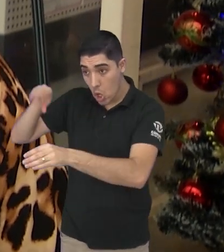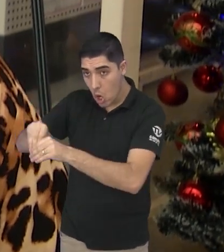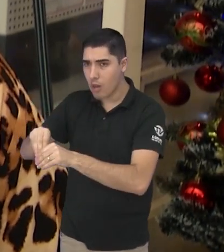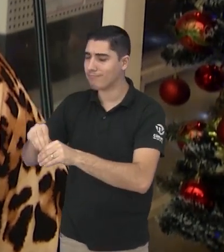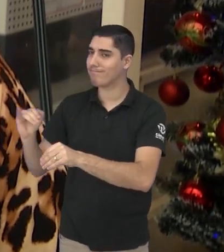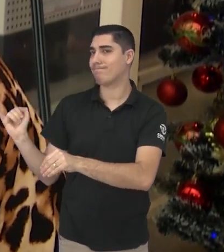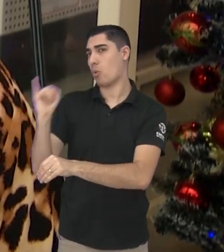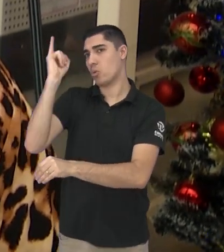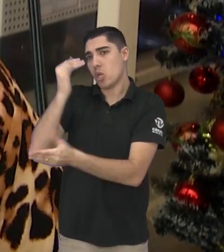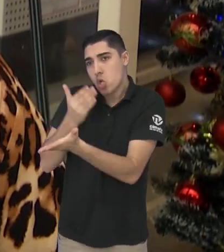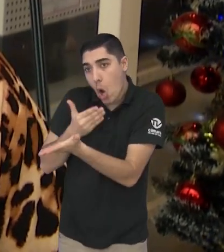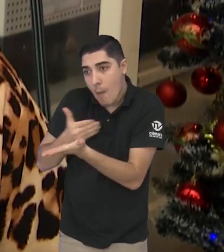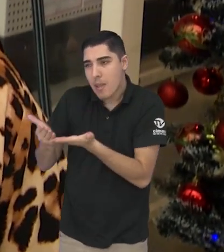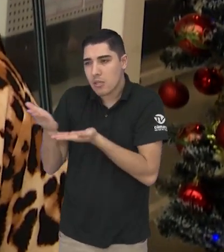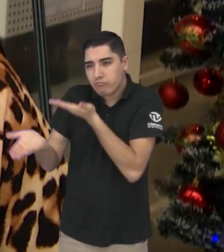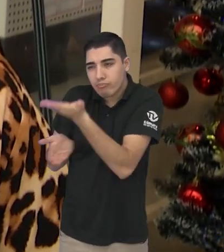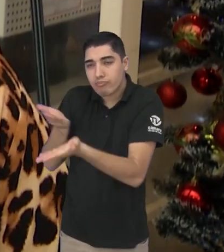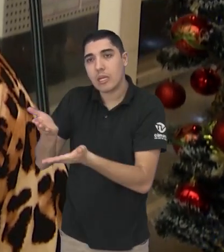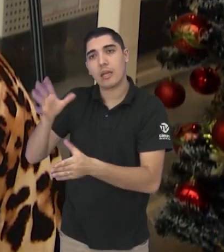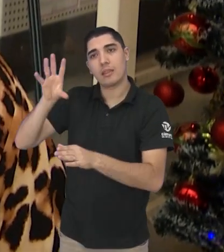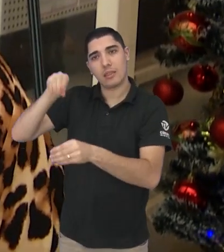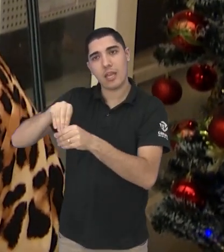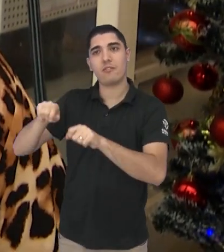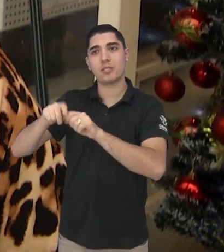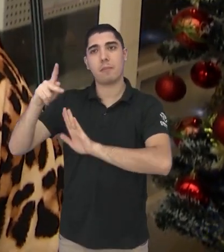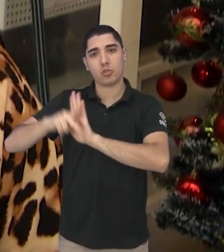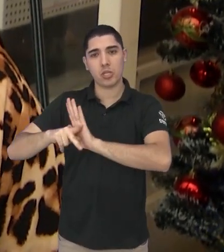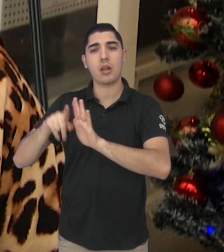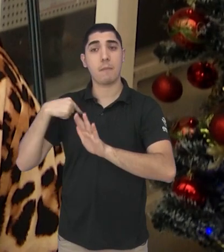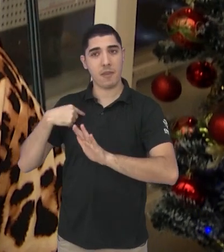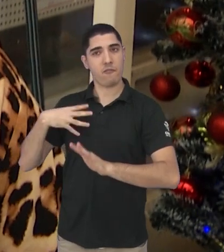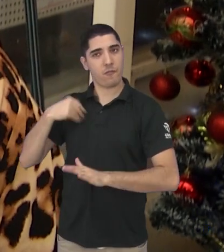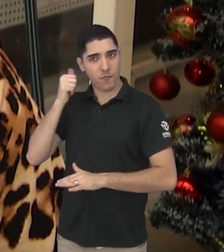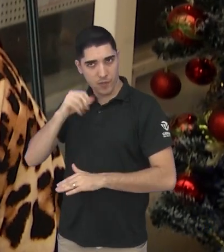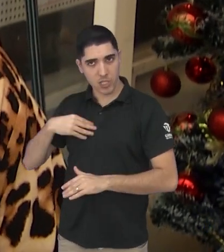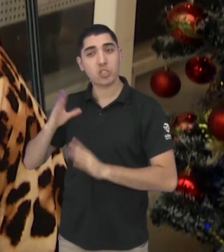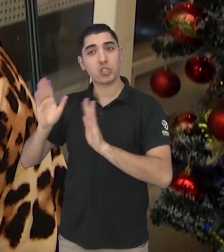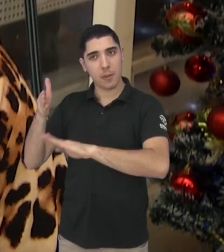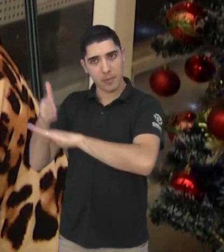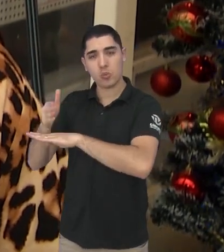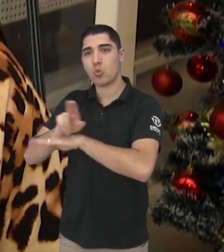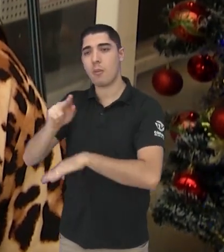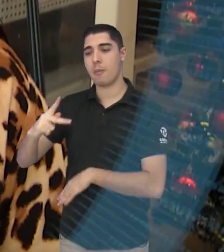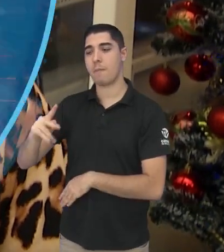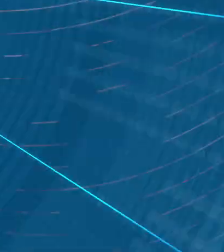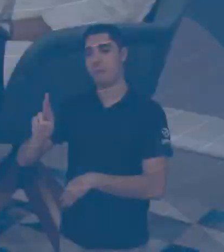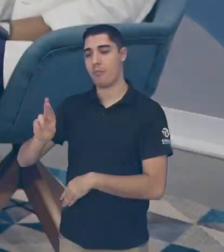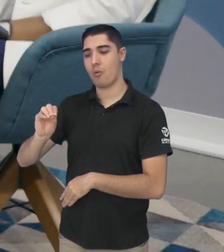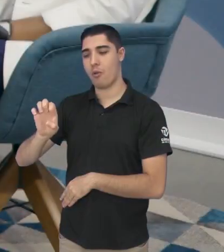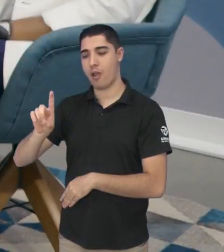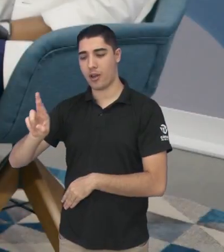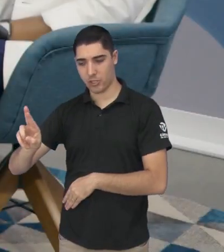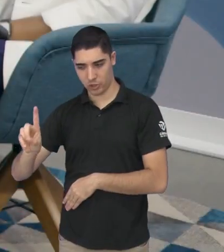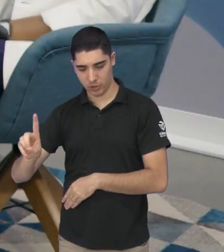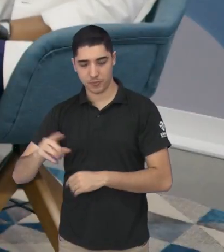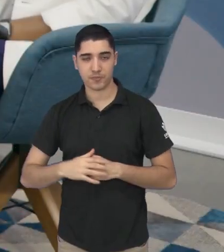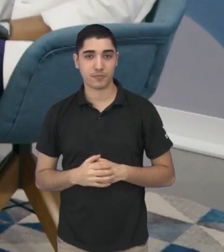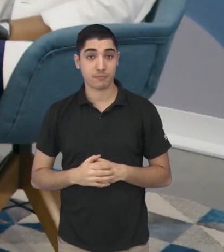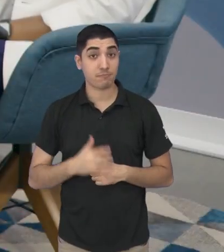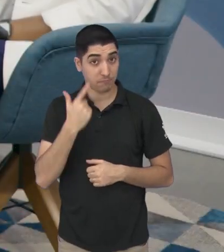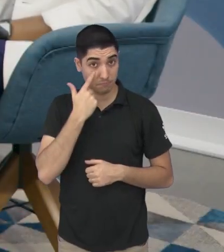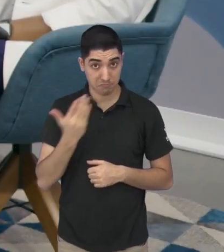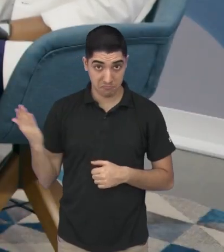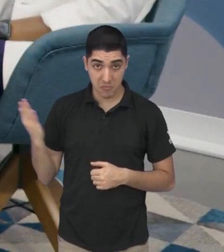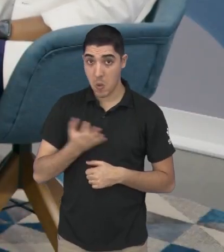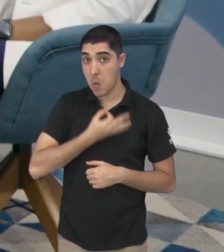né? Que tem a PM que faz o projeto na escola, né? E a minha filha até já participou do que é o ProERD. Tá, então, a opinião